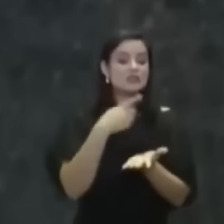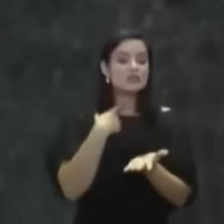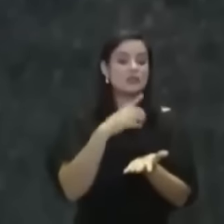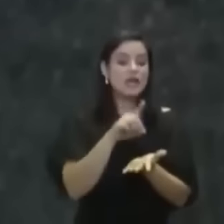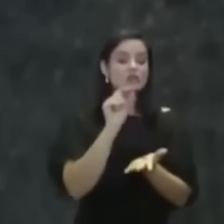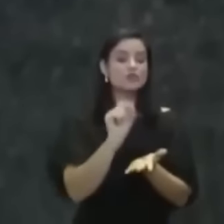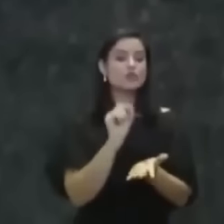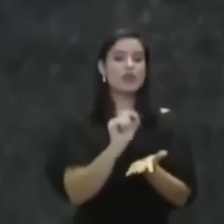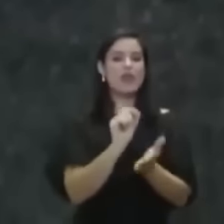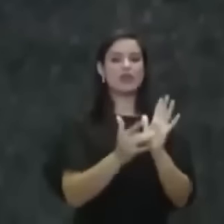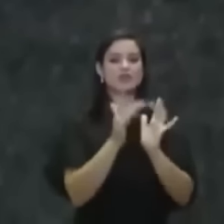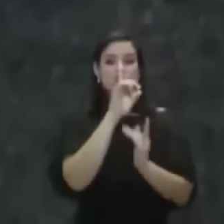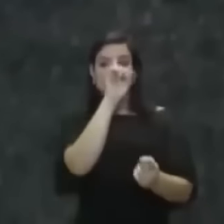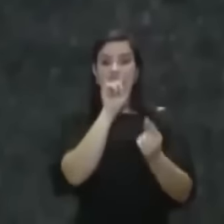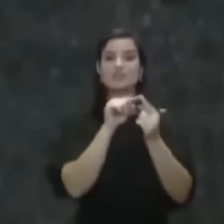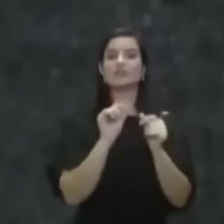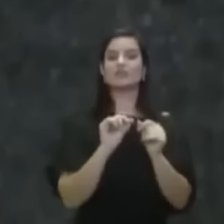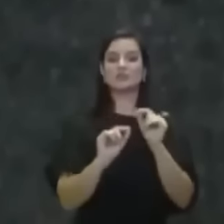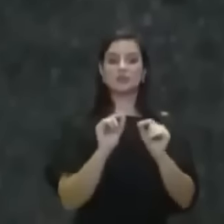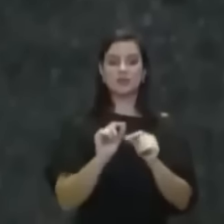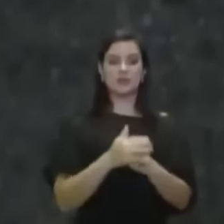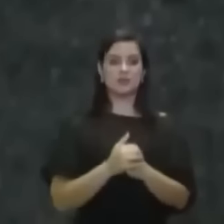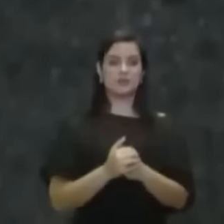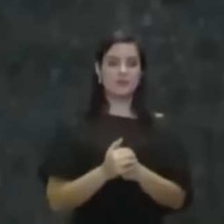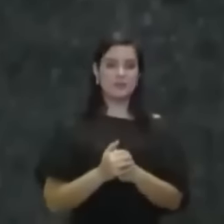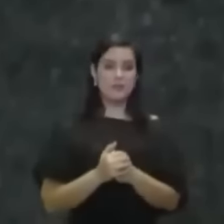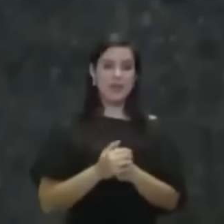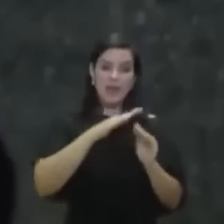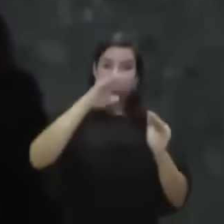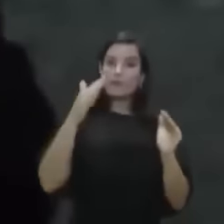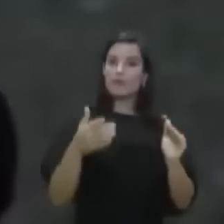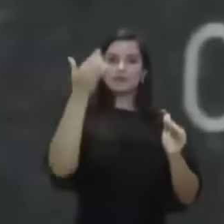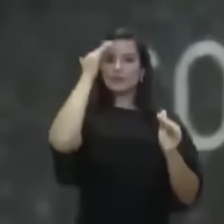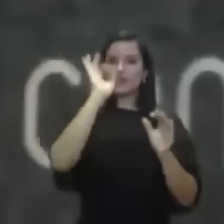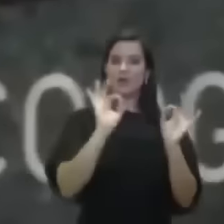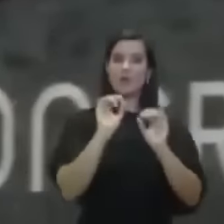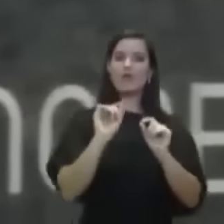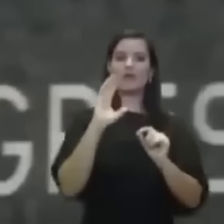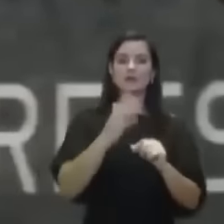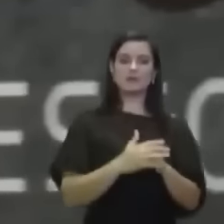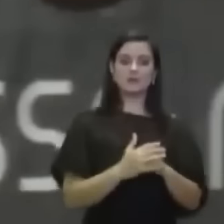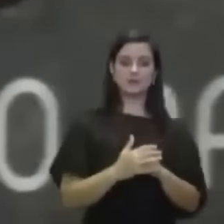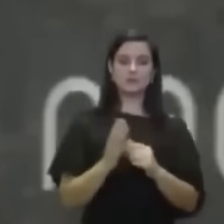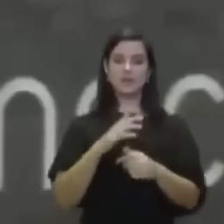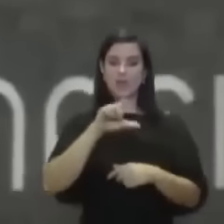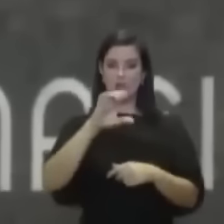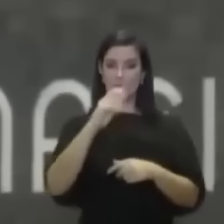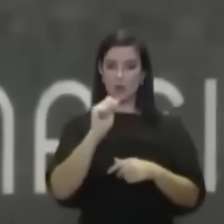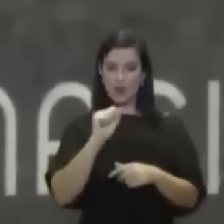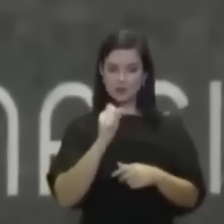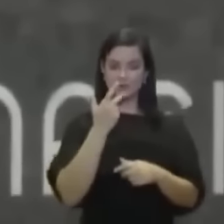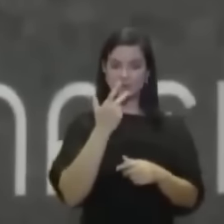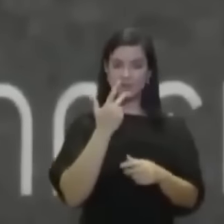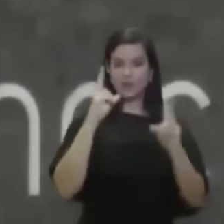daquela reunião entre Moisés e Elias com Jesus naquele monte? Diz Lucas 9:31 que a pauta foi sobre a sua